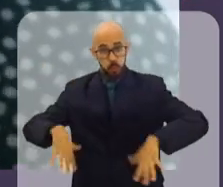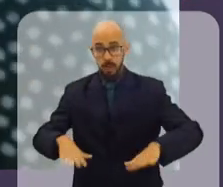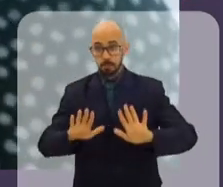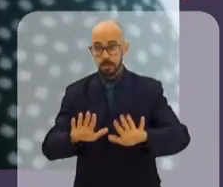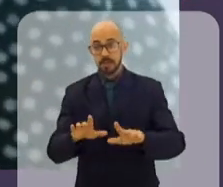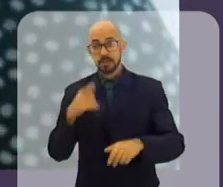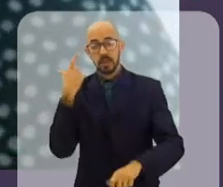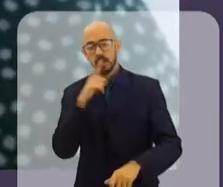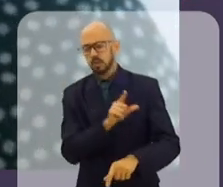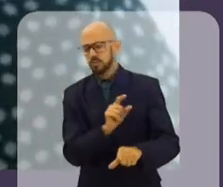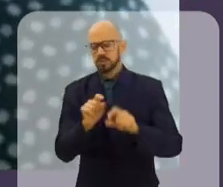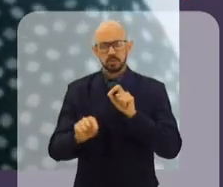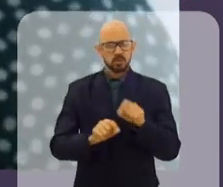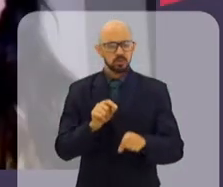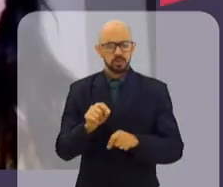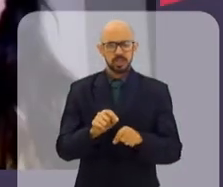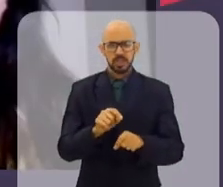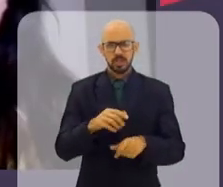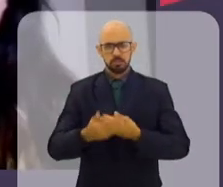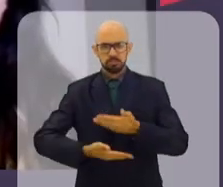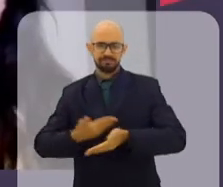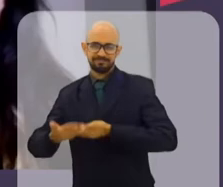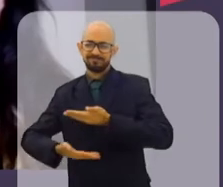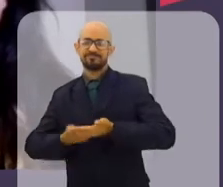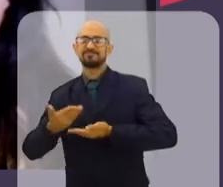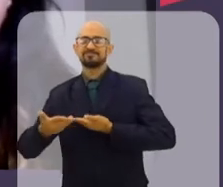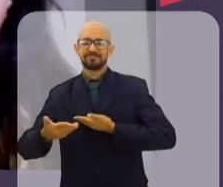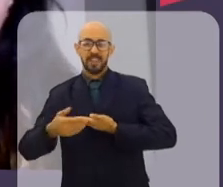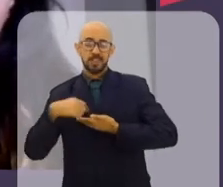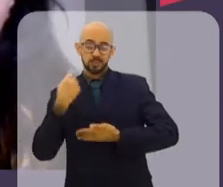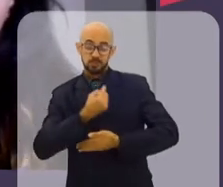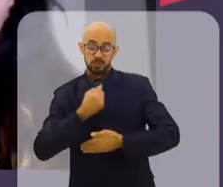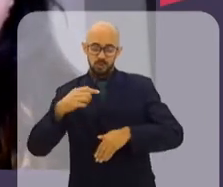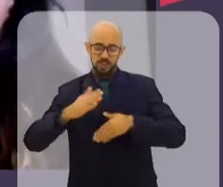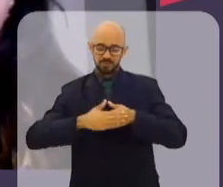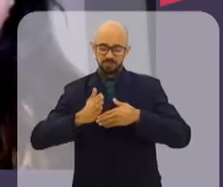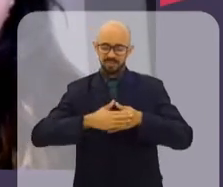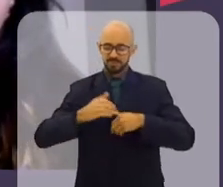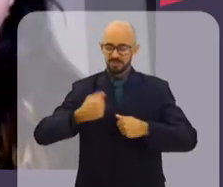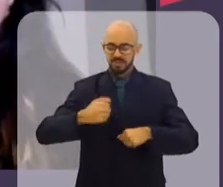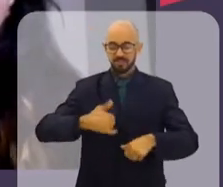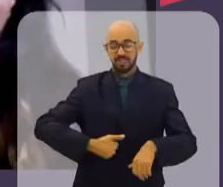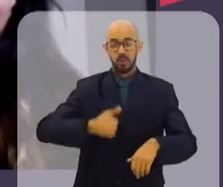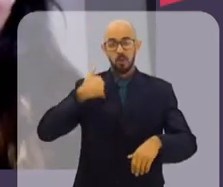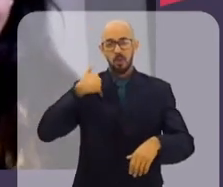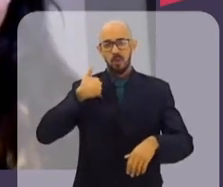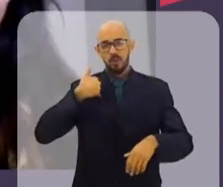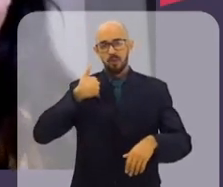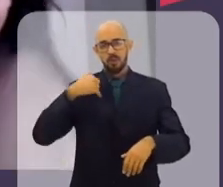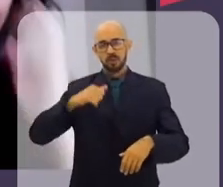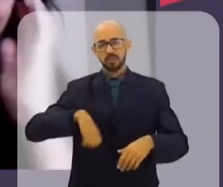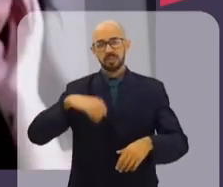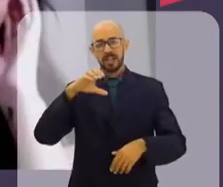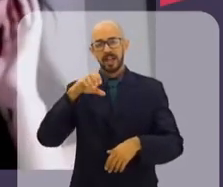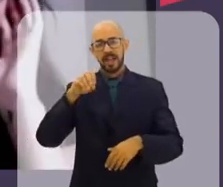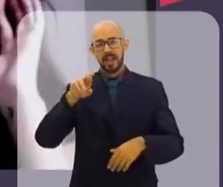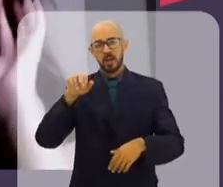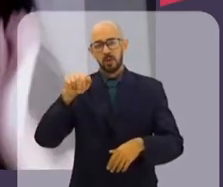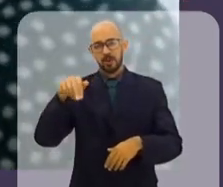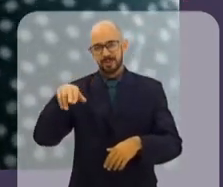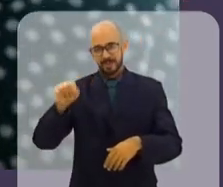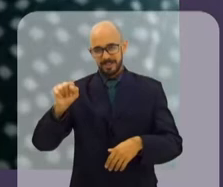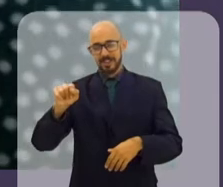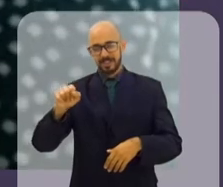estava desenvolvendo a sua intelectualidade. É a gente que tem que ter orgulho de receber, de ter Carolina Maria Jesus, não é